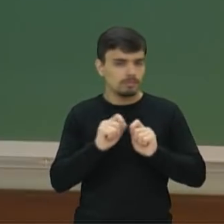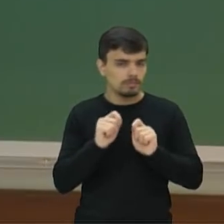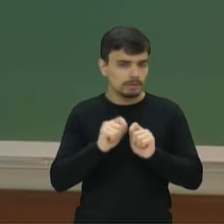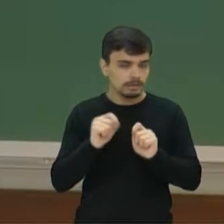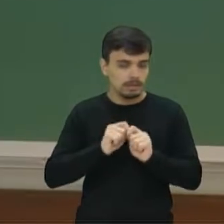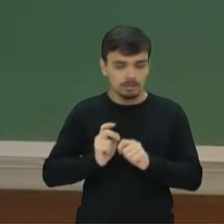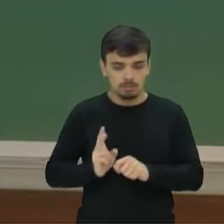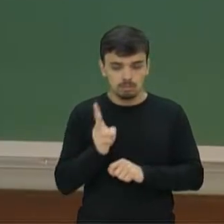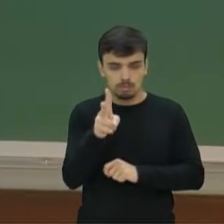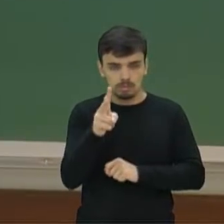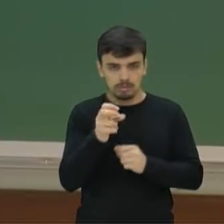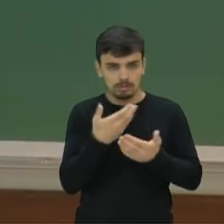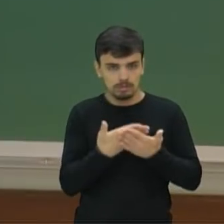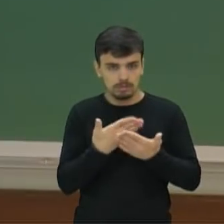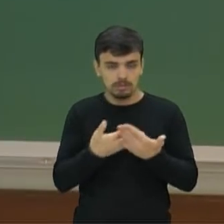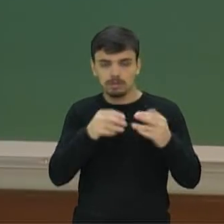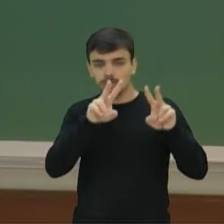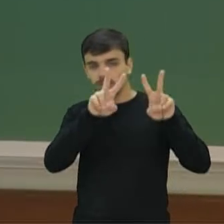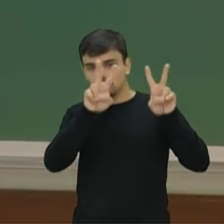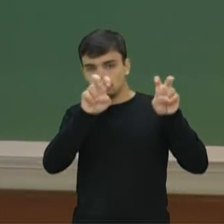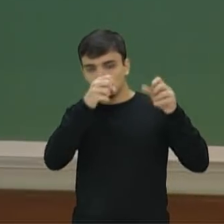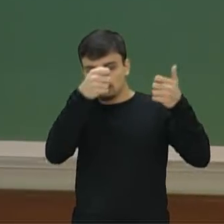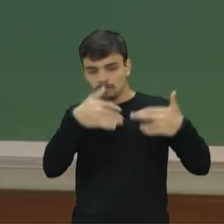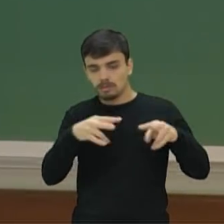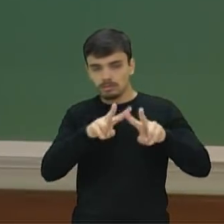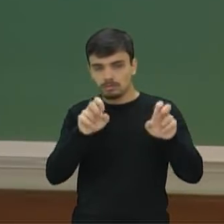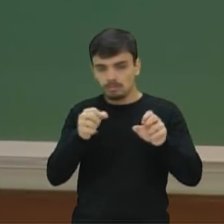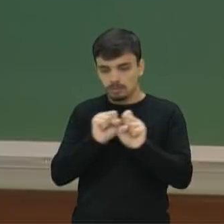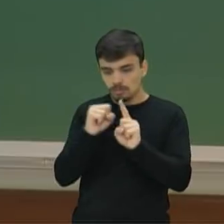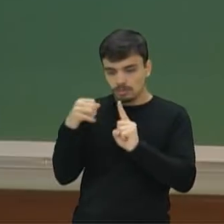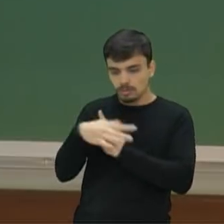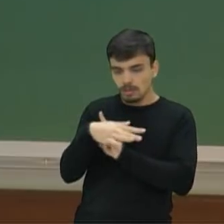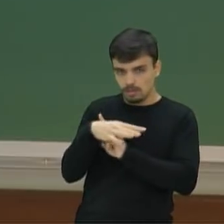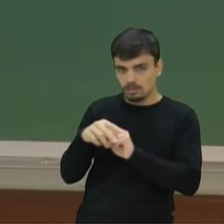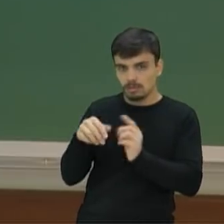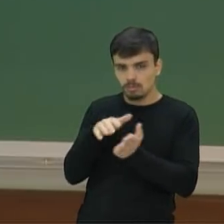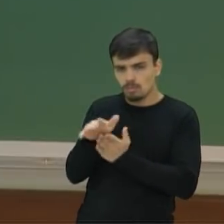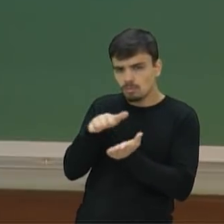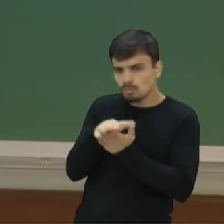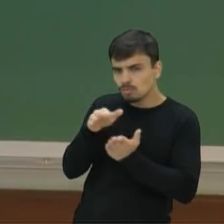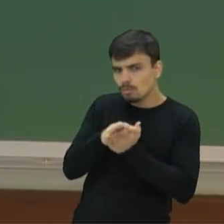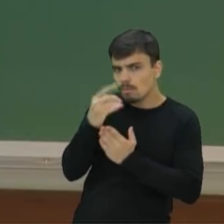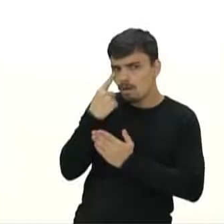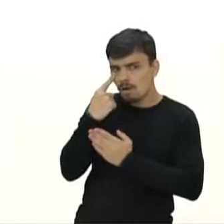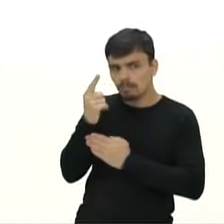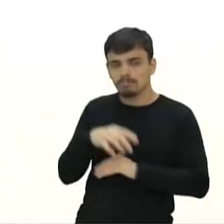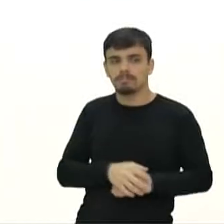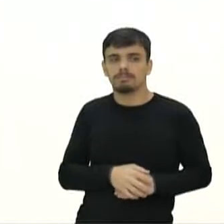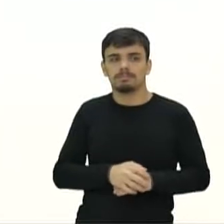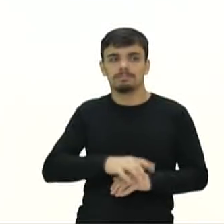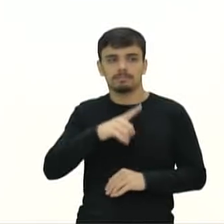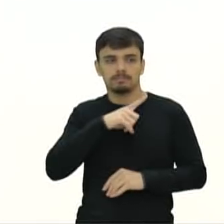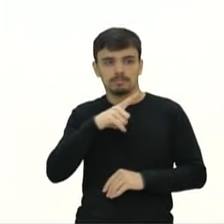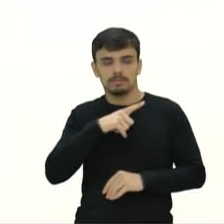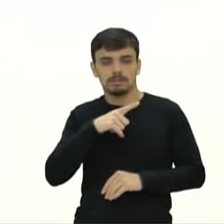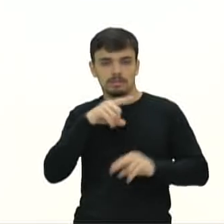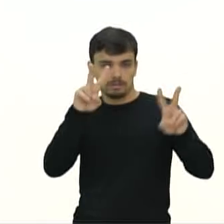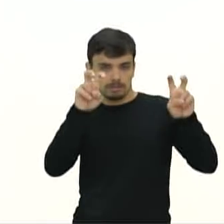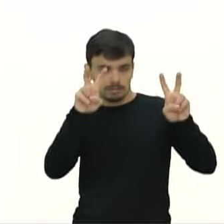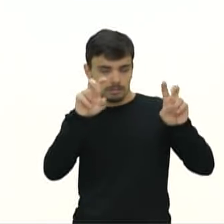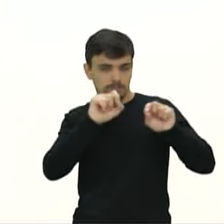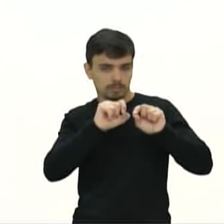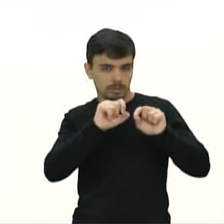vai dar continuidade à nossa aula e vamos falar um pouco da sociedade de consumo. E olha lá na tela o que vai aparecer para você, ó. Termo bastante utilizado